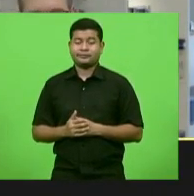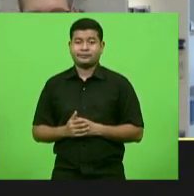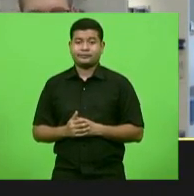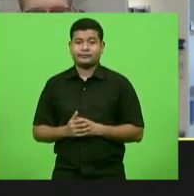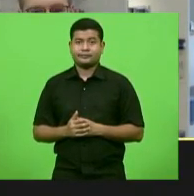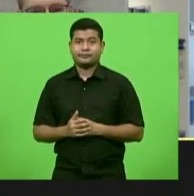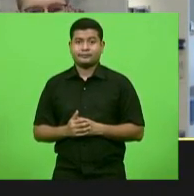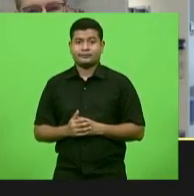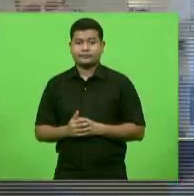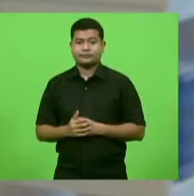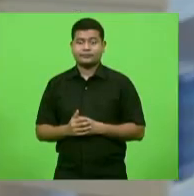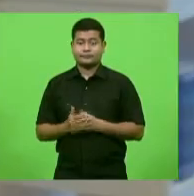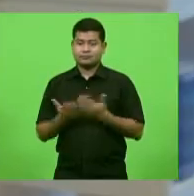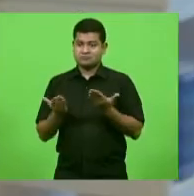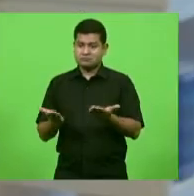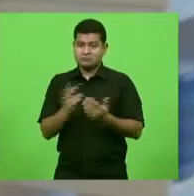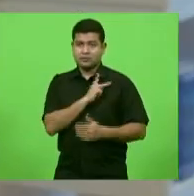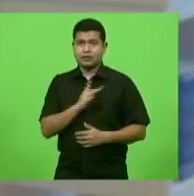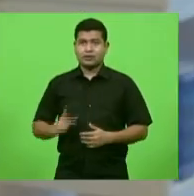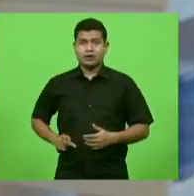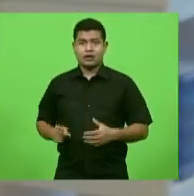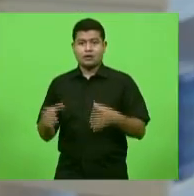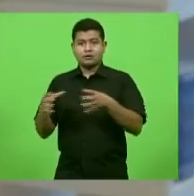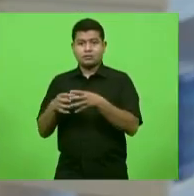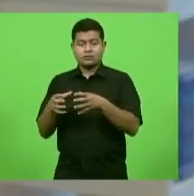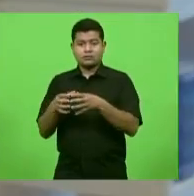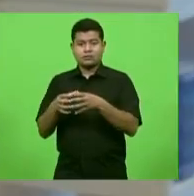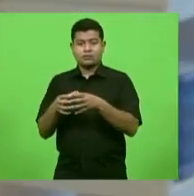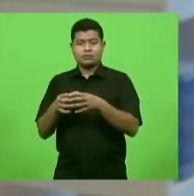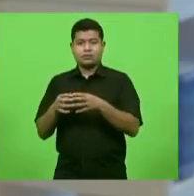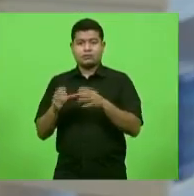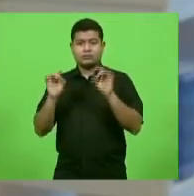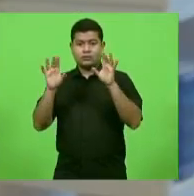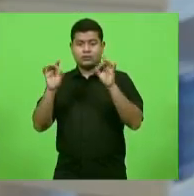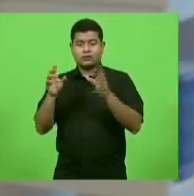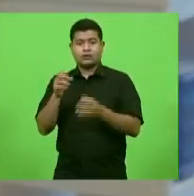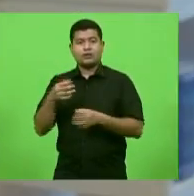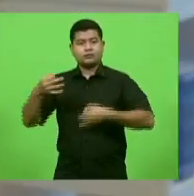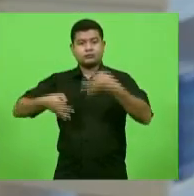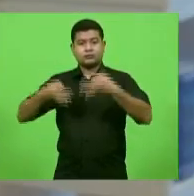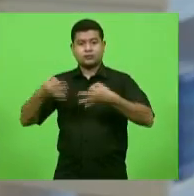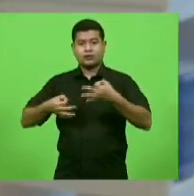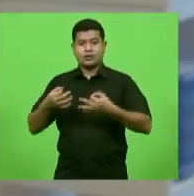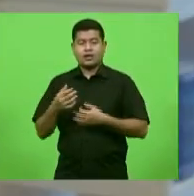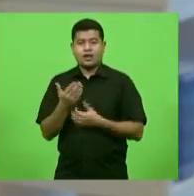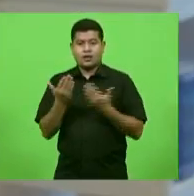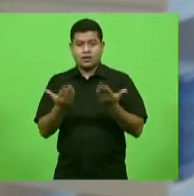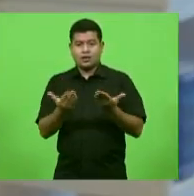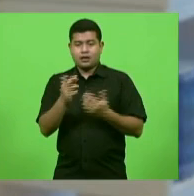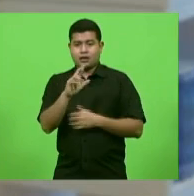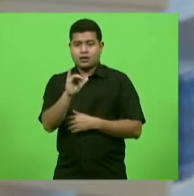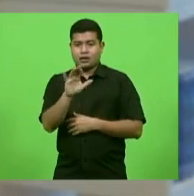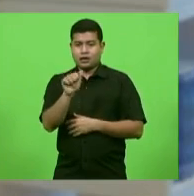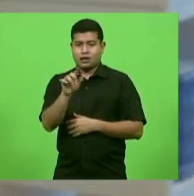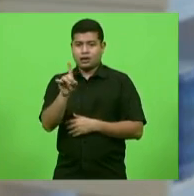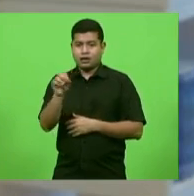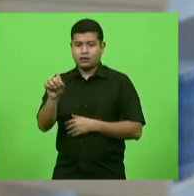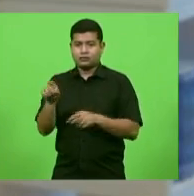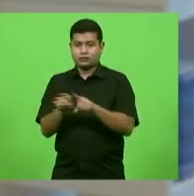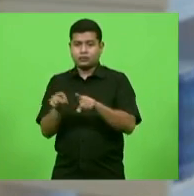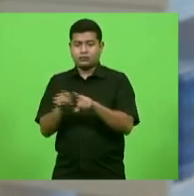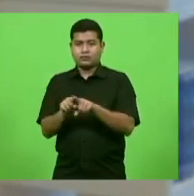Excelentíssimo senhor presidente do Tribunal Especial de Julgamento, desembargador Ricardo Roesler, excelentíssima senhora desembargadora Rosane Portela